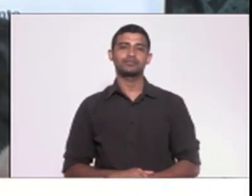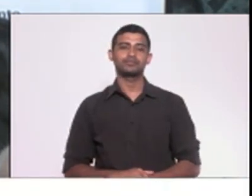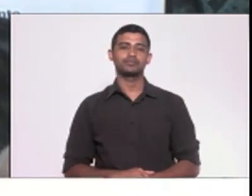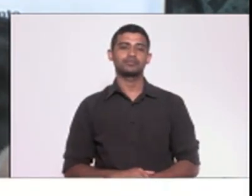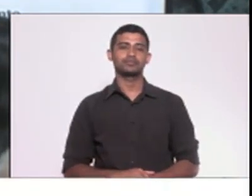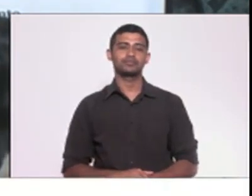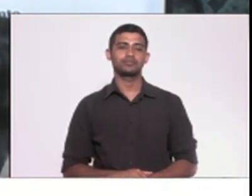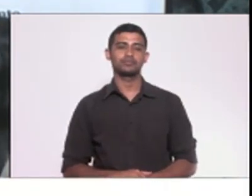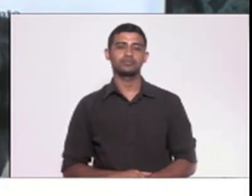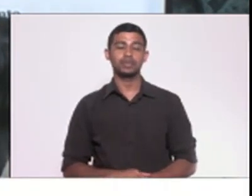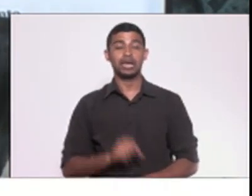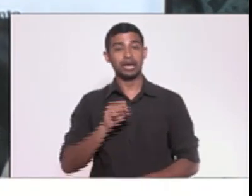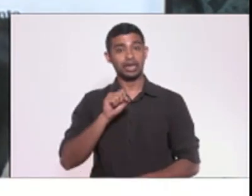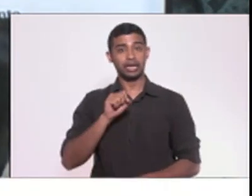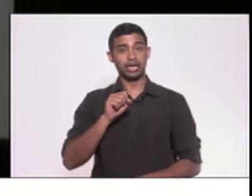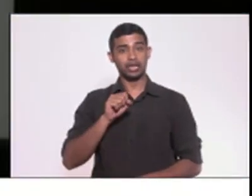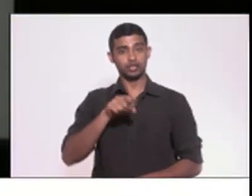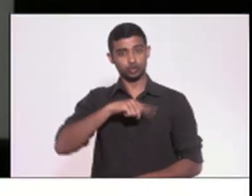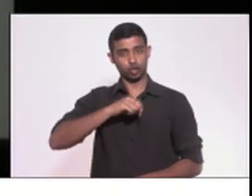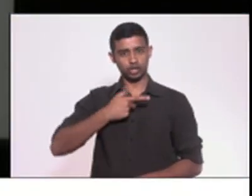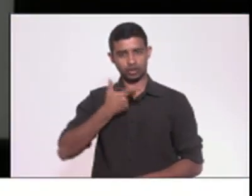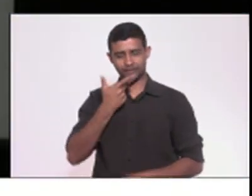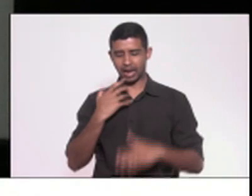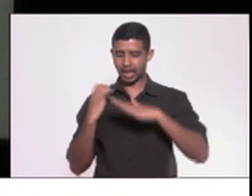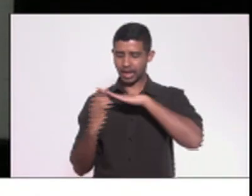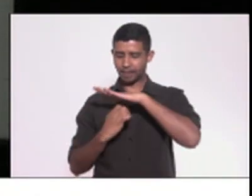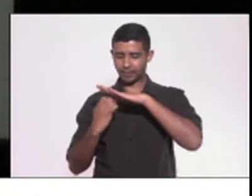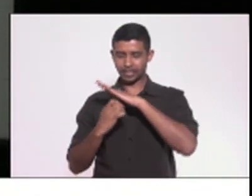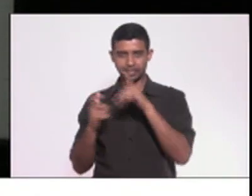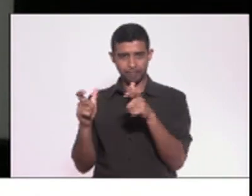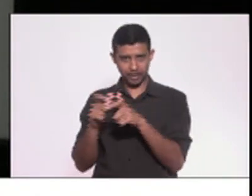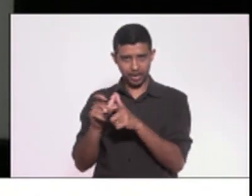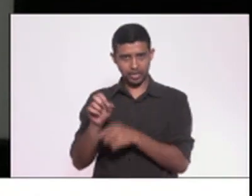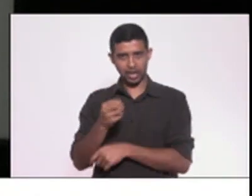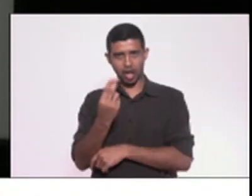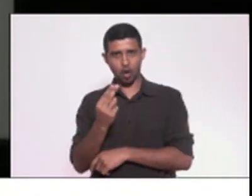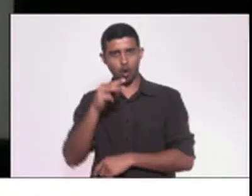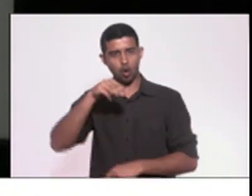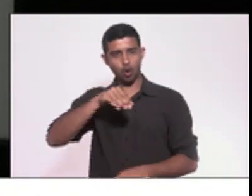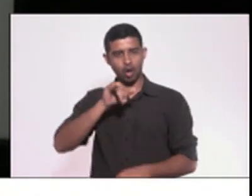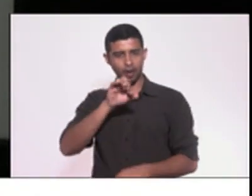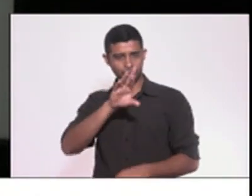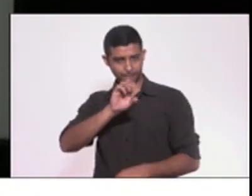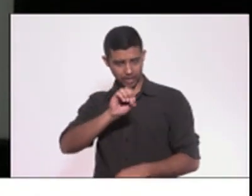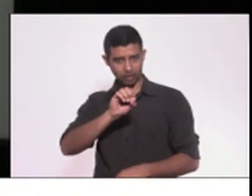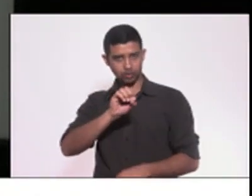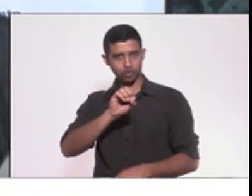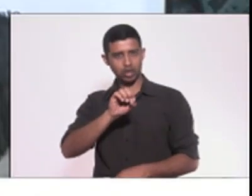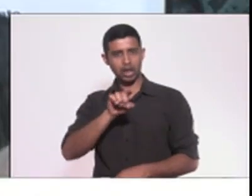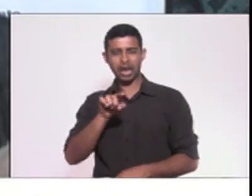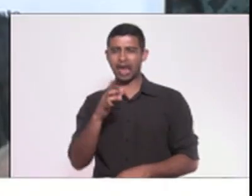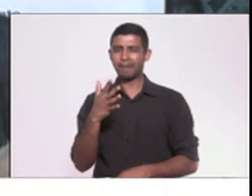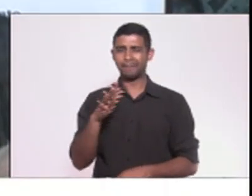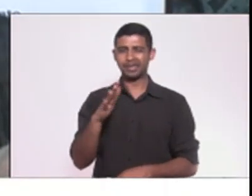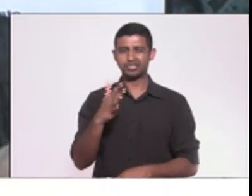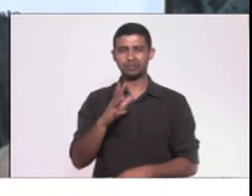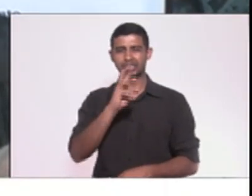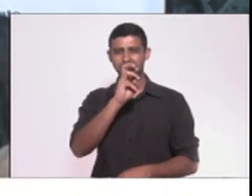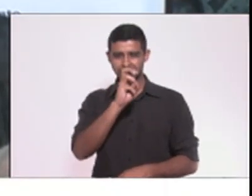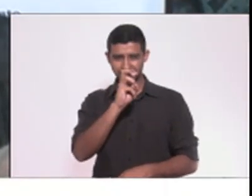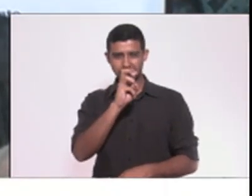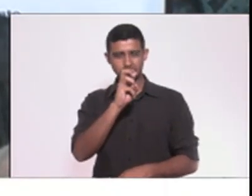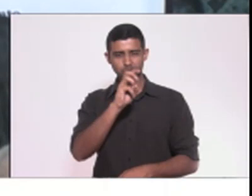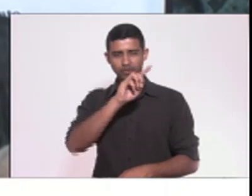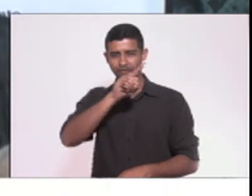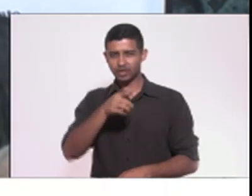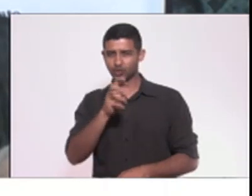quando falamos de micro e pequenas empresas, eles estão girando em torno de 5,5 ao ano,